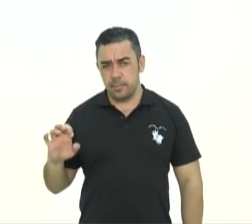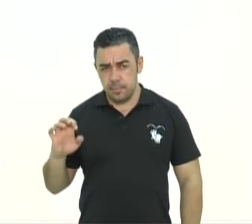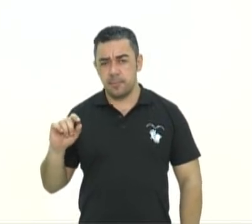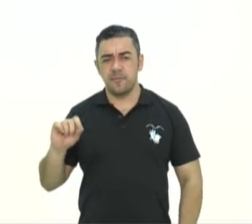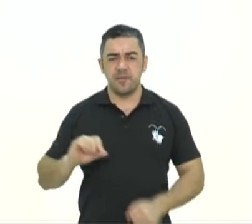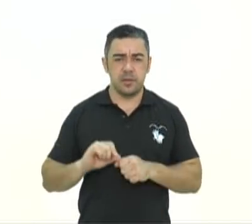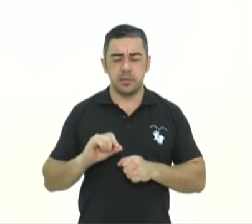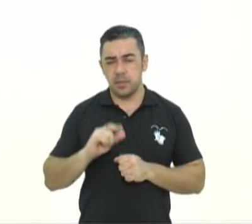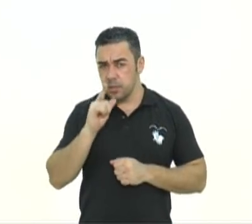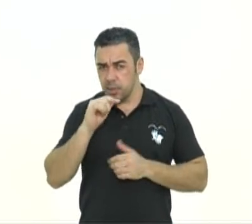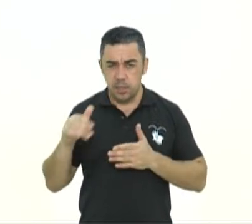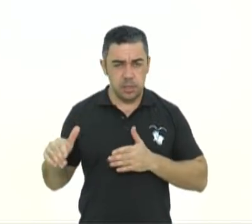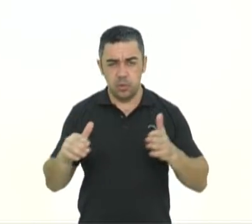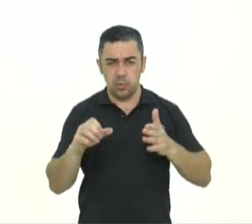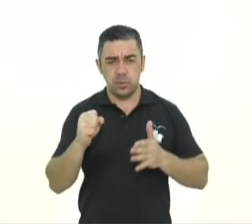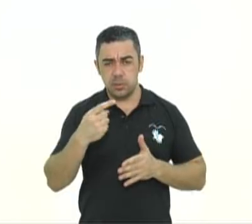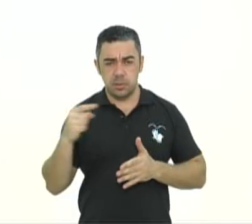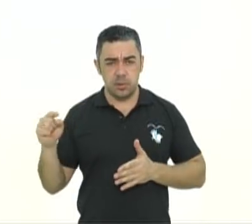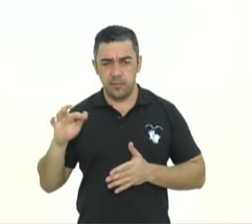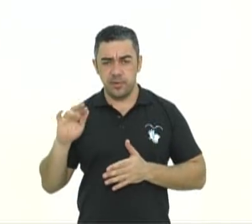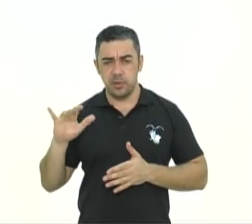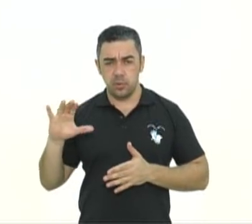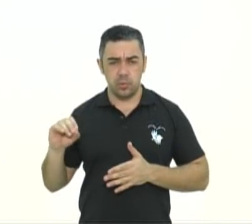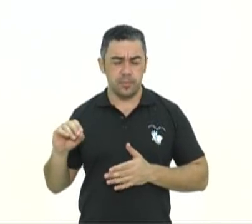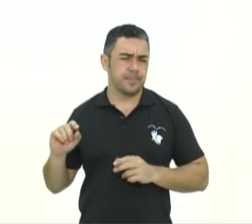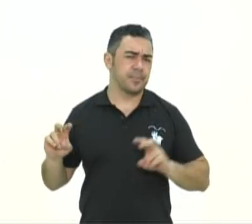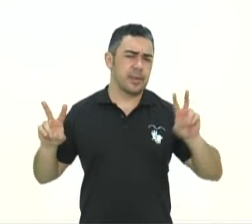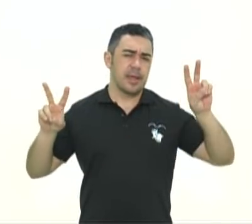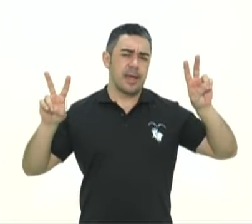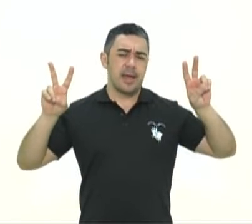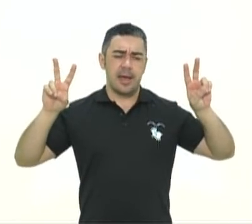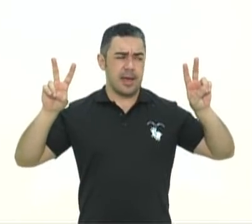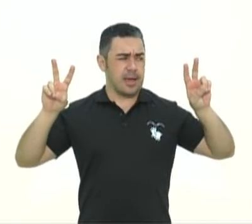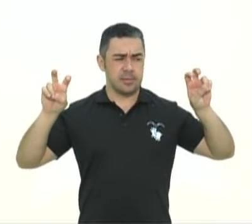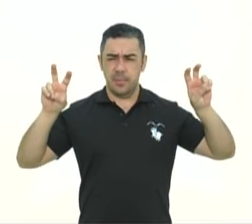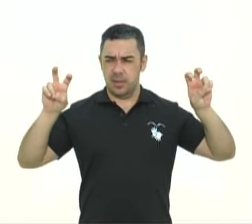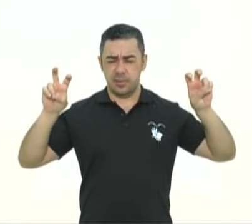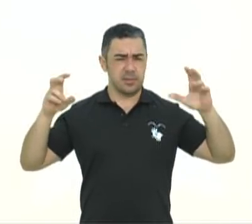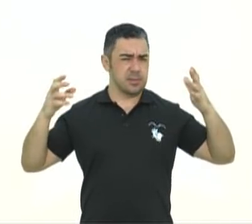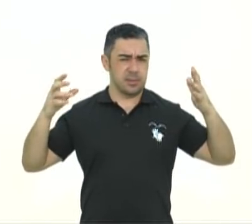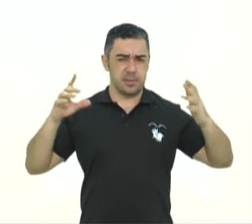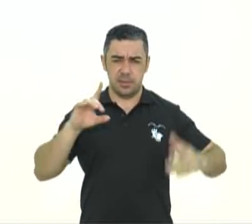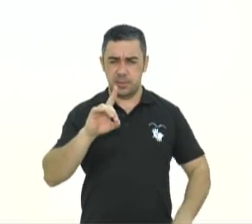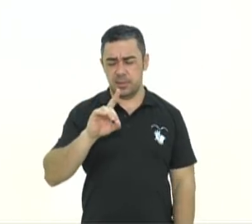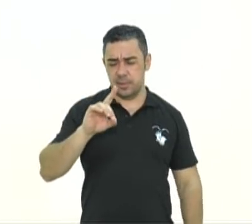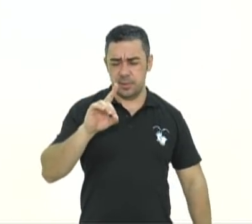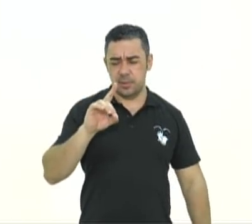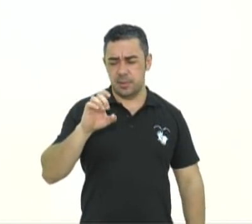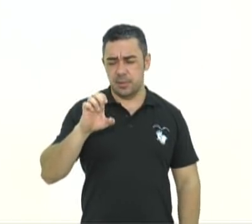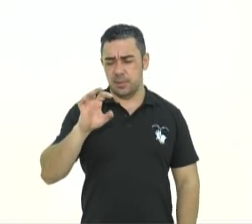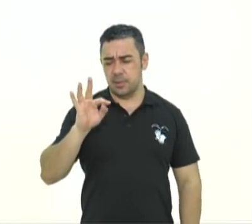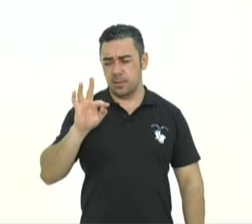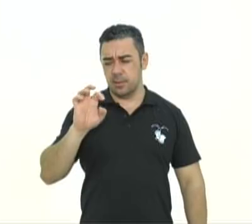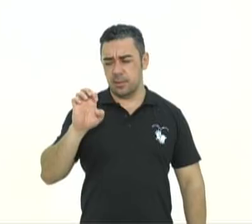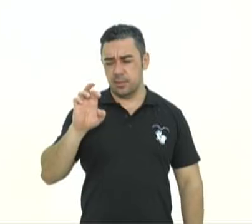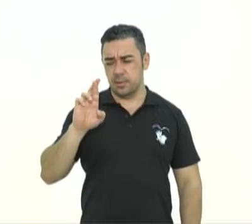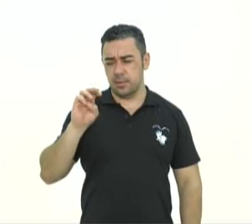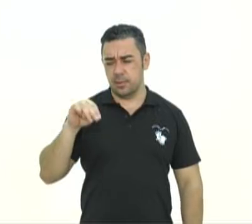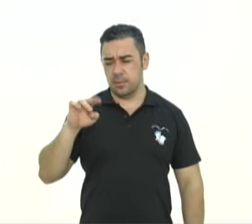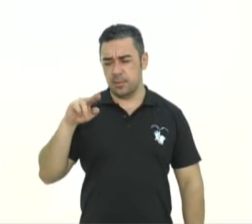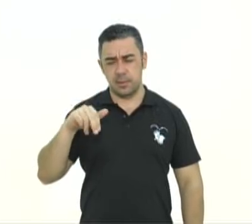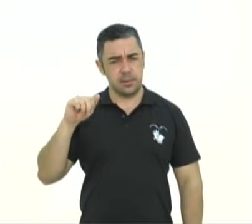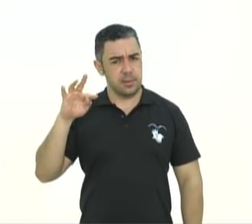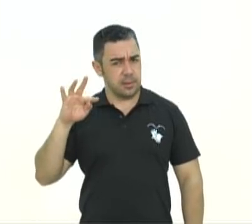São Francisco. As aspas utilizadas ali naquela palavra, determinante, elas